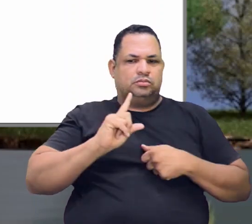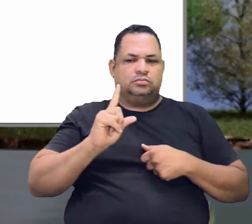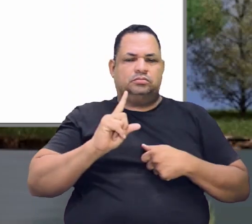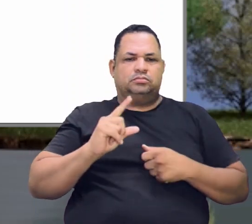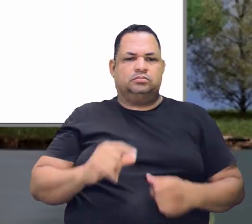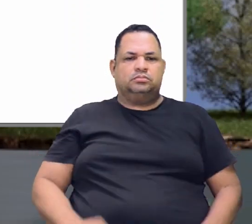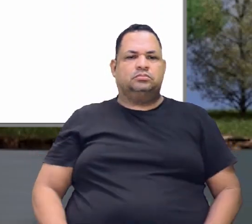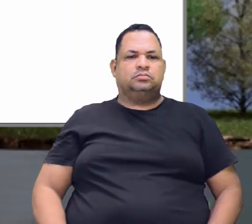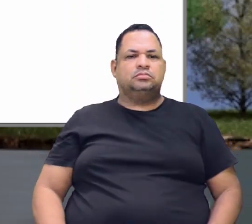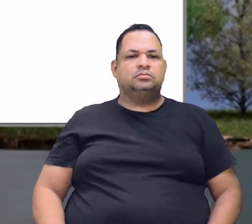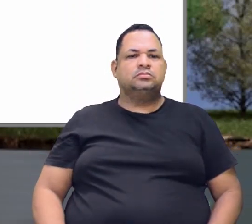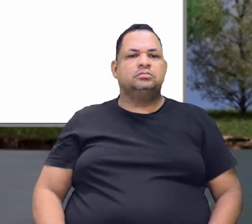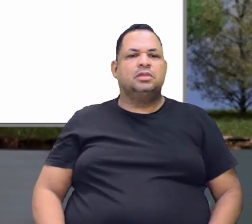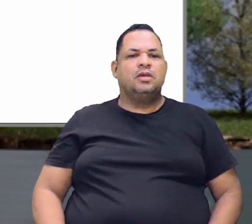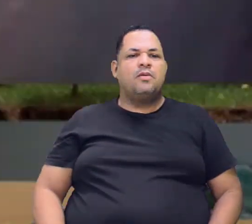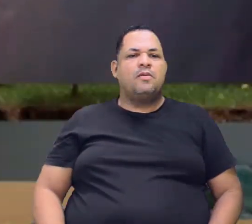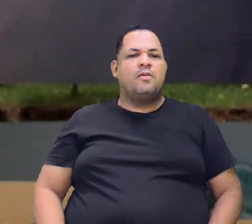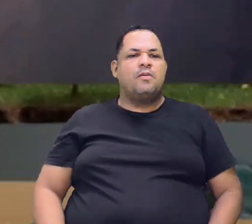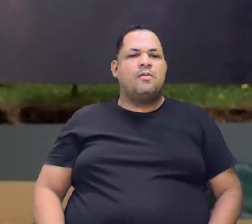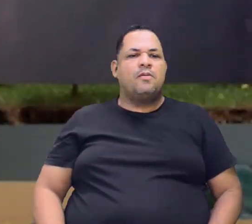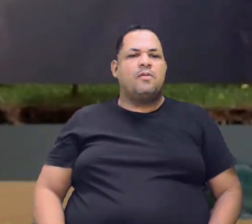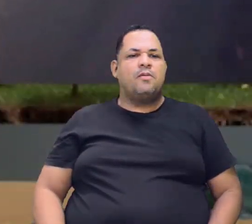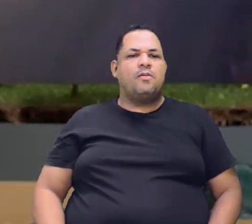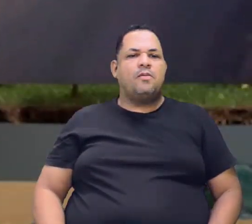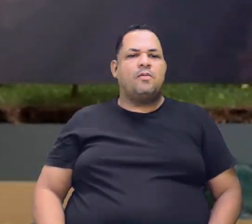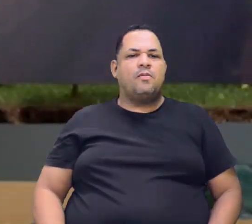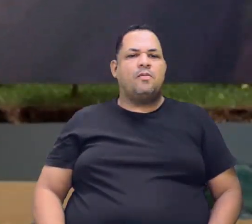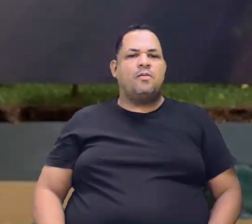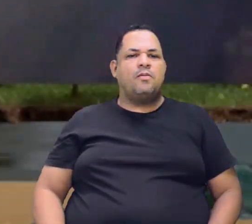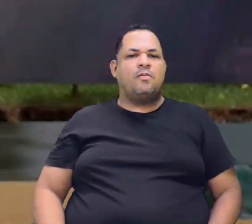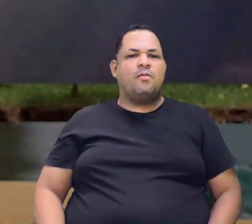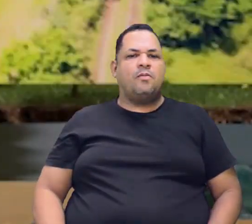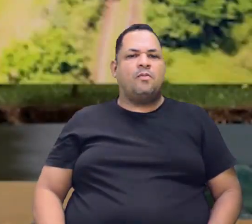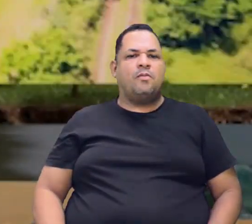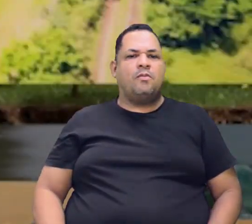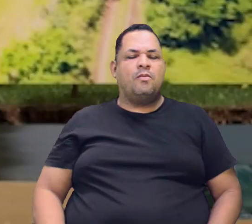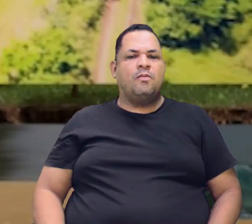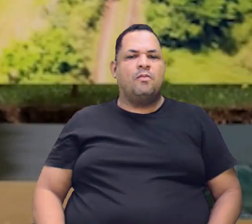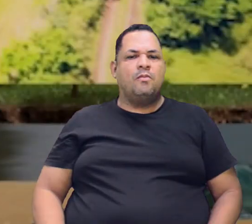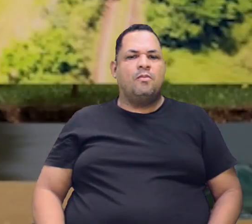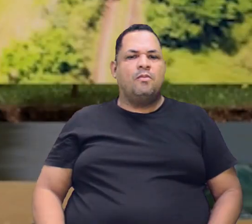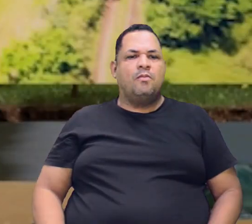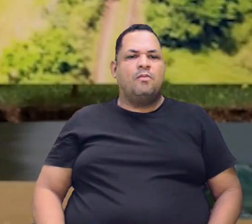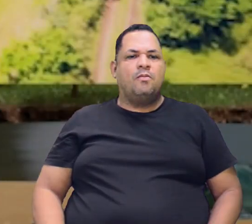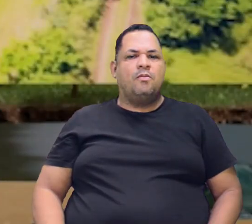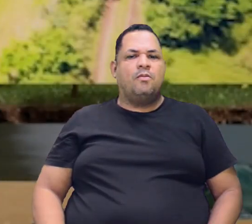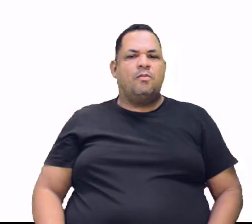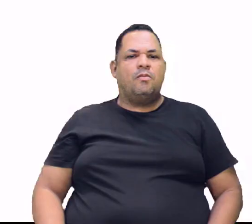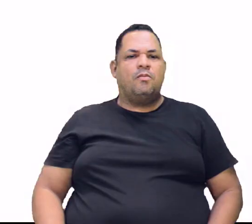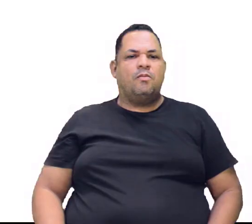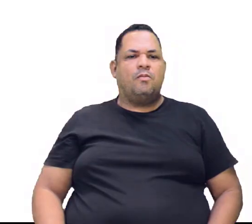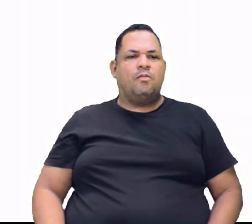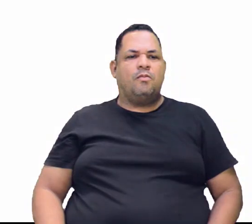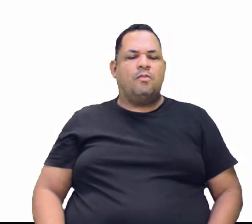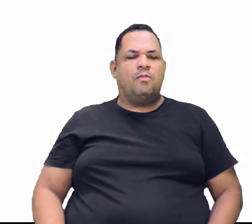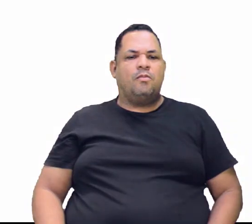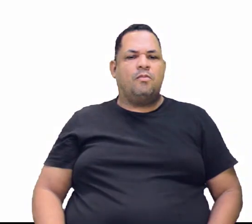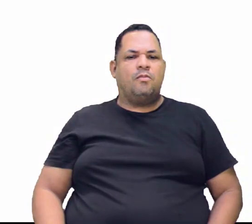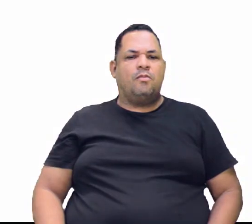entender o porquê. Olha na tela. Vamos lá. Dá sequência. Olha aí. Pode jogar na